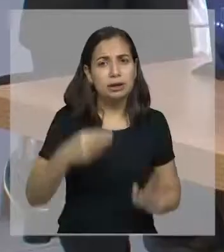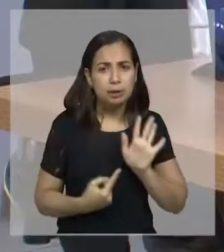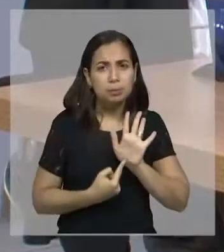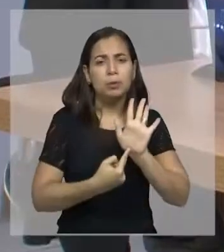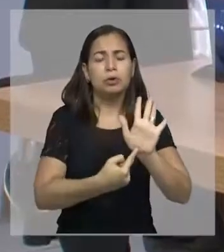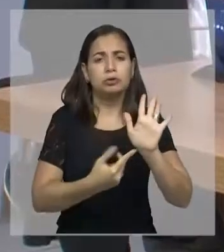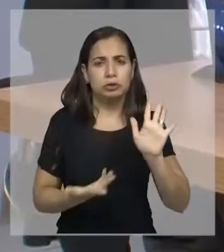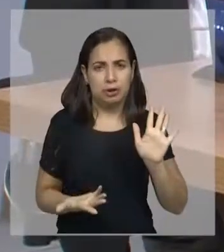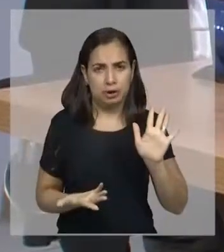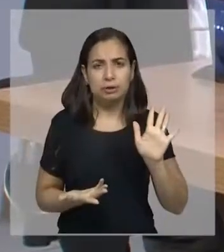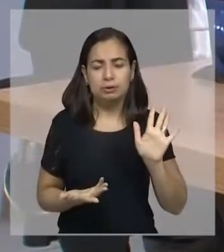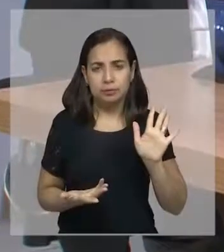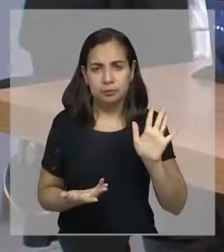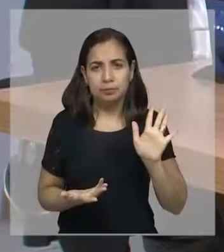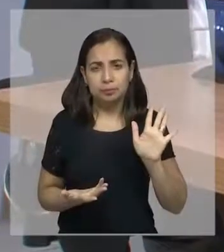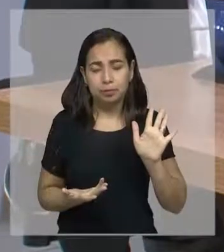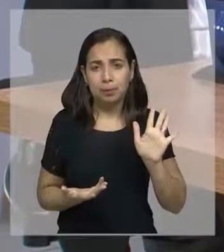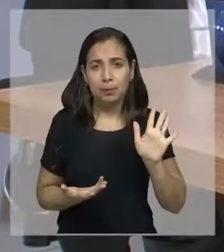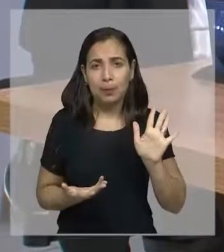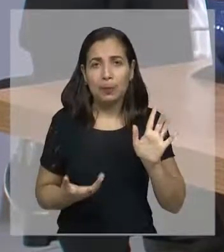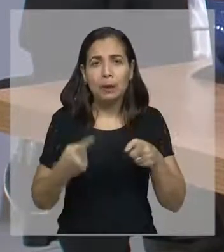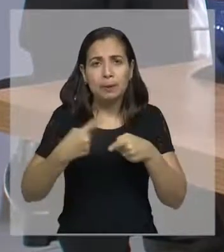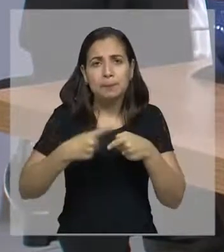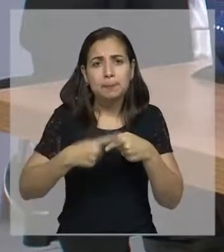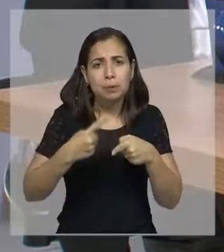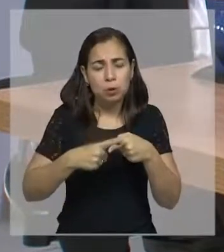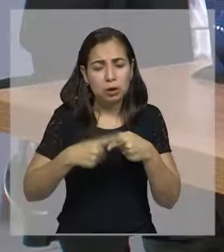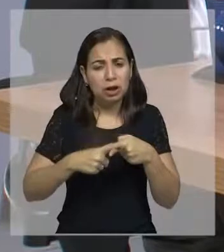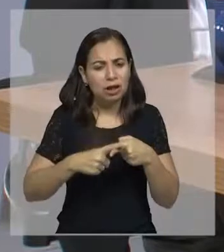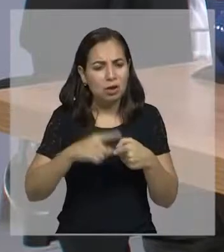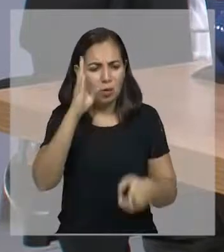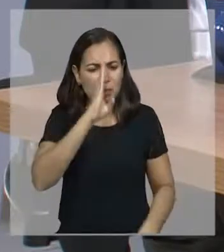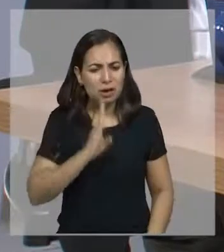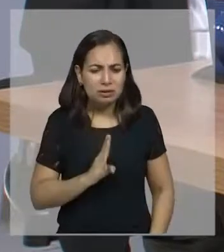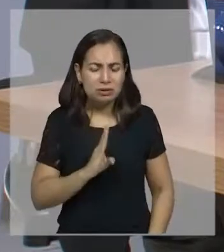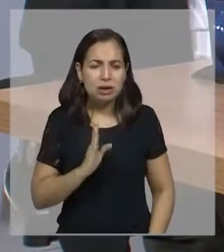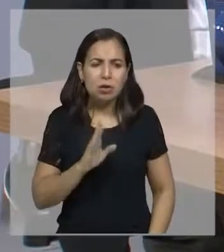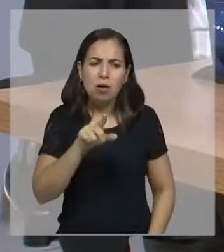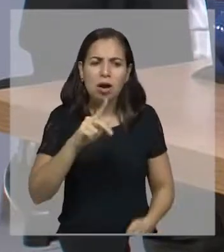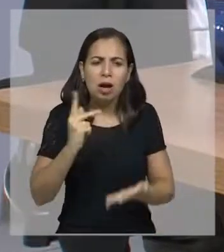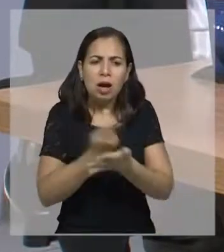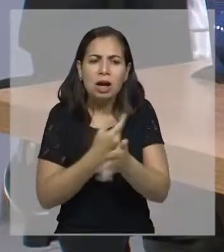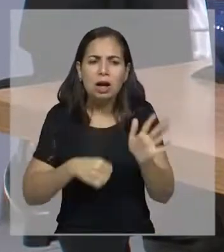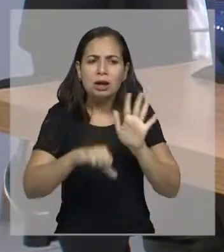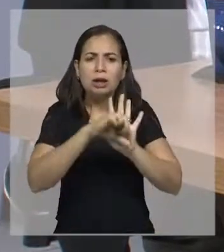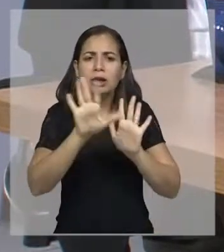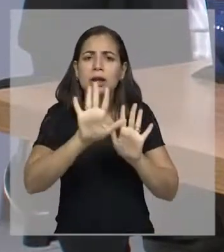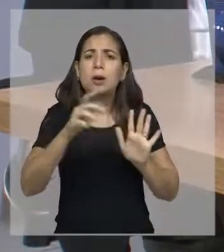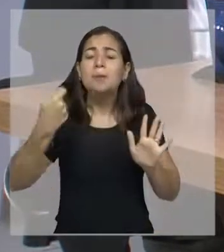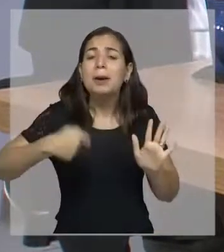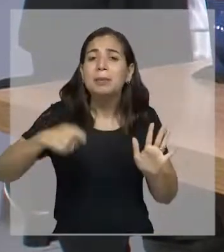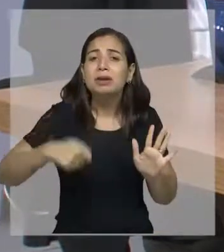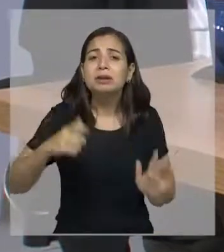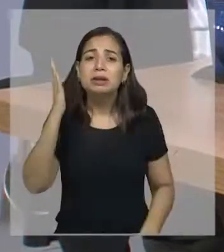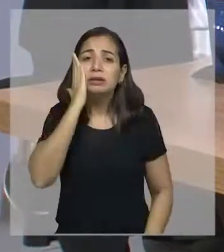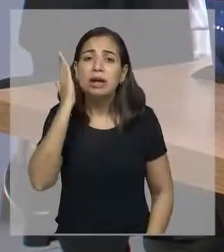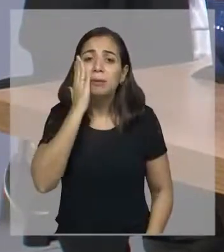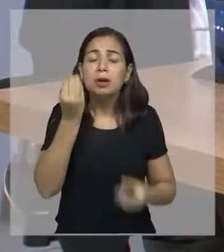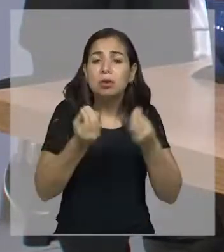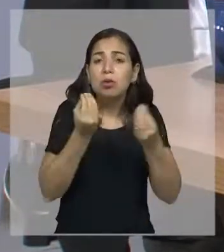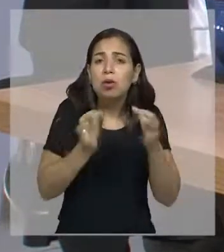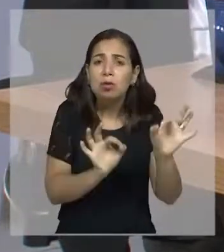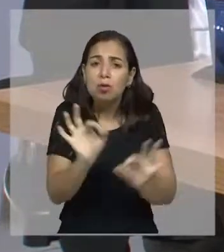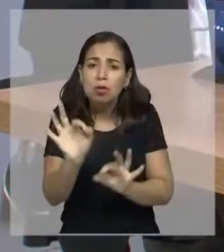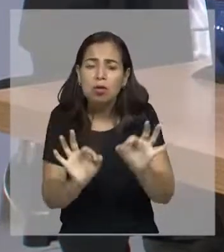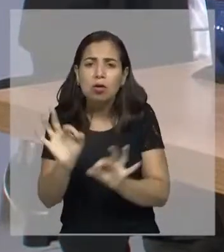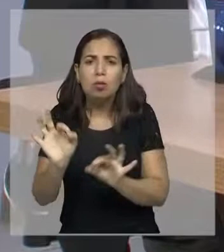Pelo fato de não ter cometido nenhum crime, mas ter sabido se articular com as forças do dinheiro e, ao mesmo